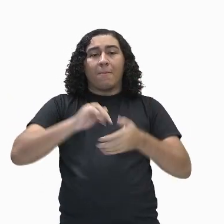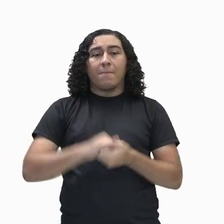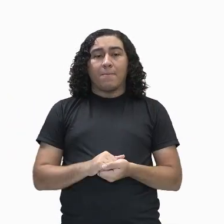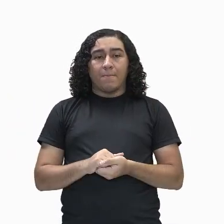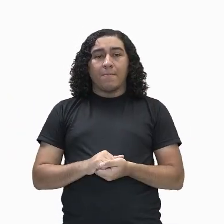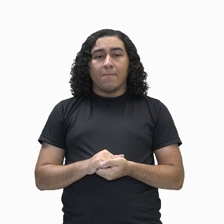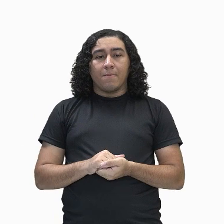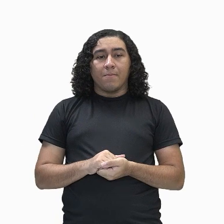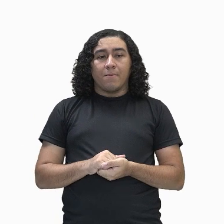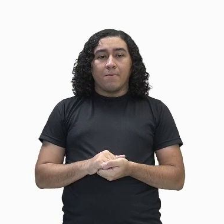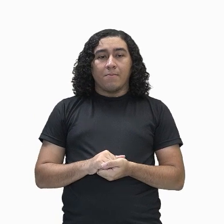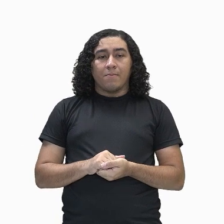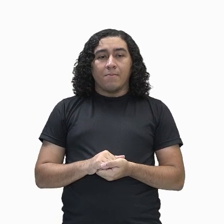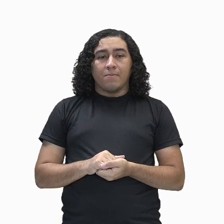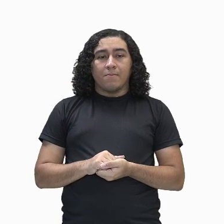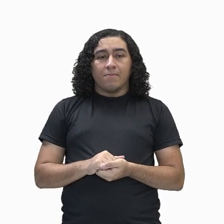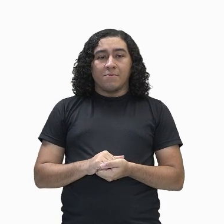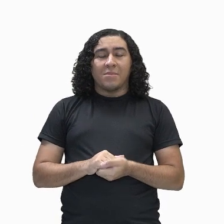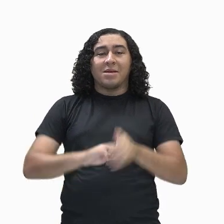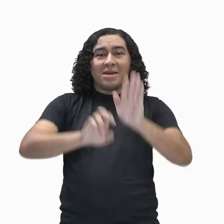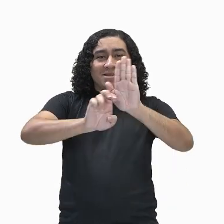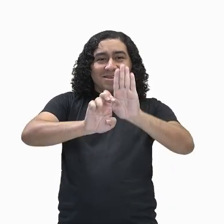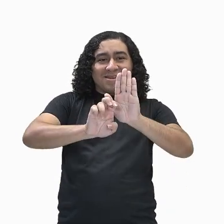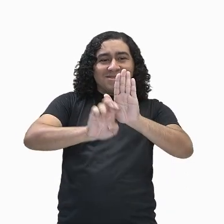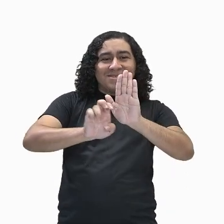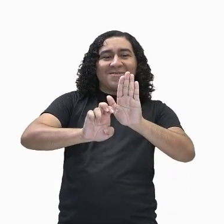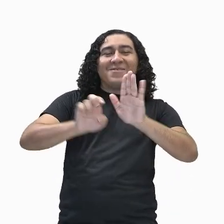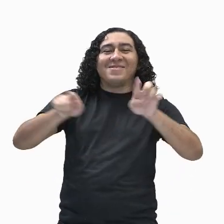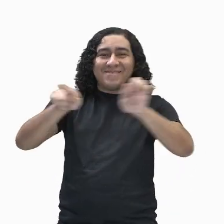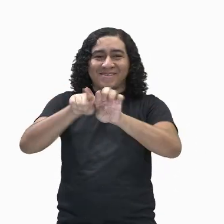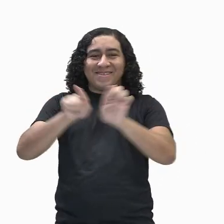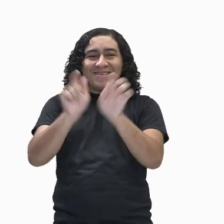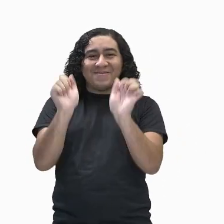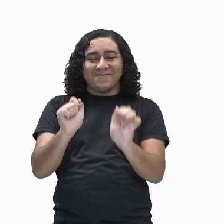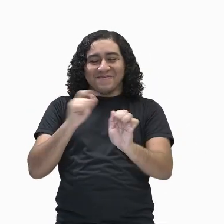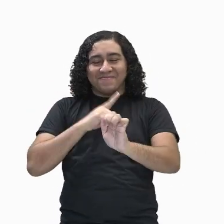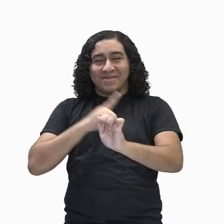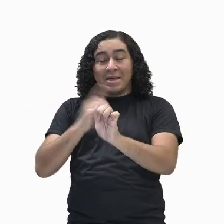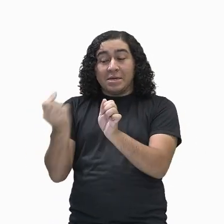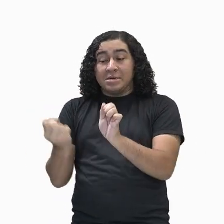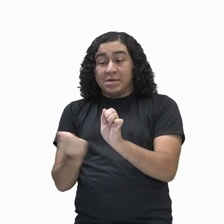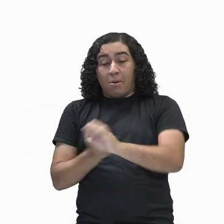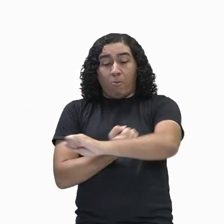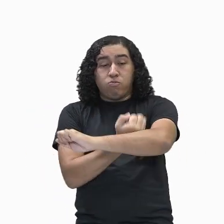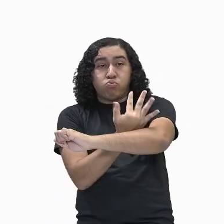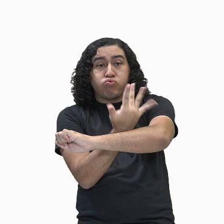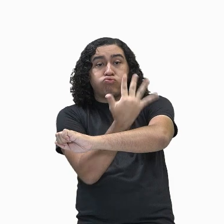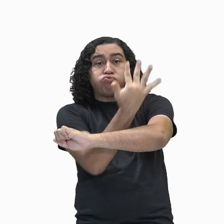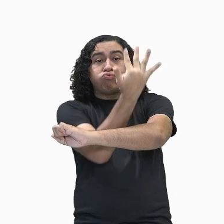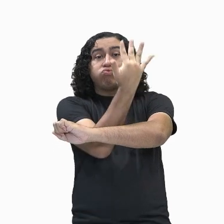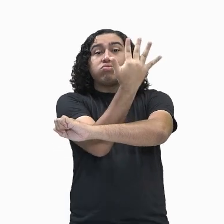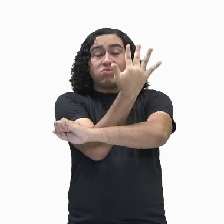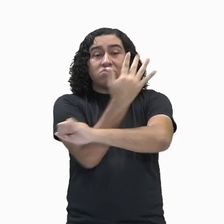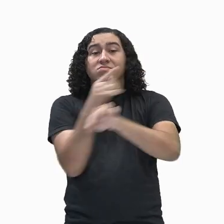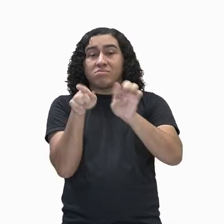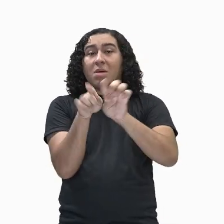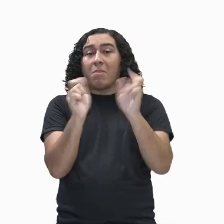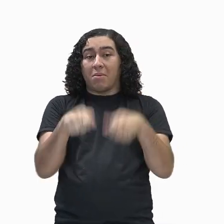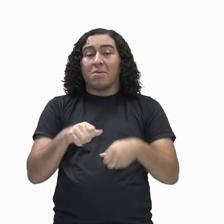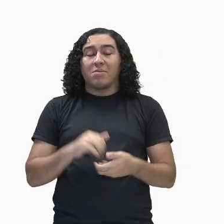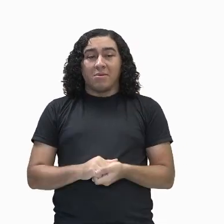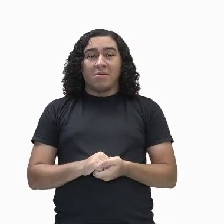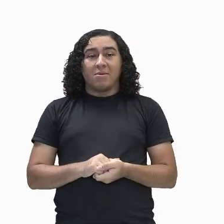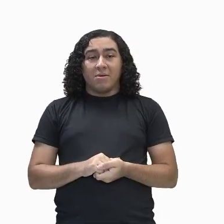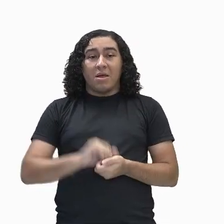são multicelulares, por exemplo, né, e podem chegar aí a metros de comprimento, né? Podem ser muito grandes. E por fim nós temos